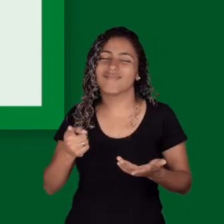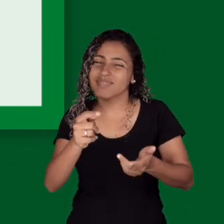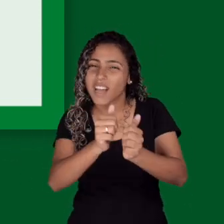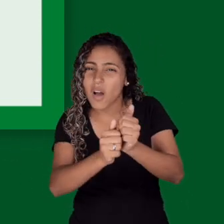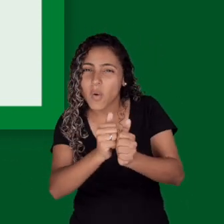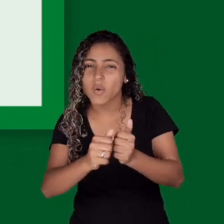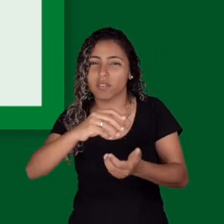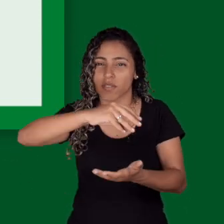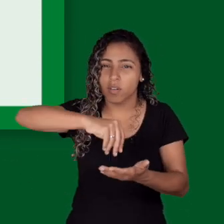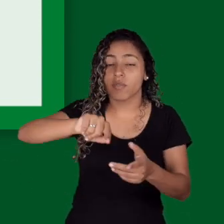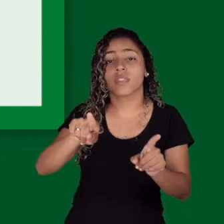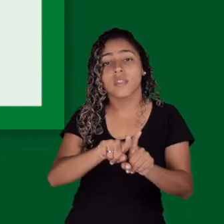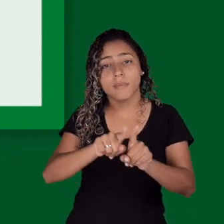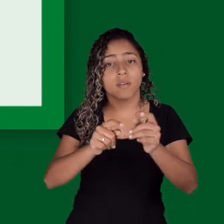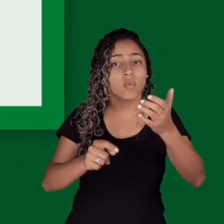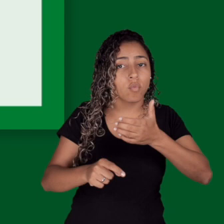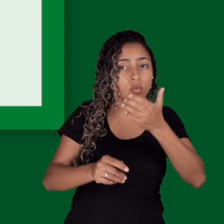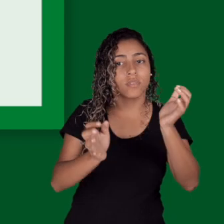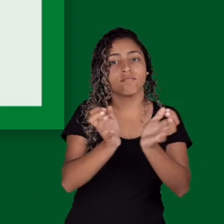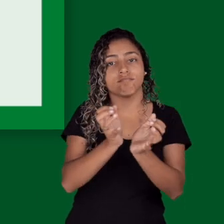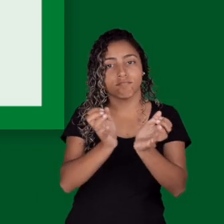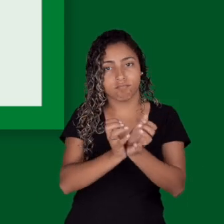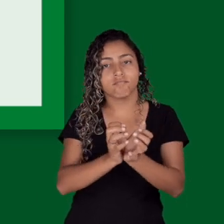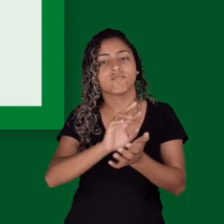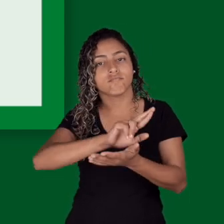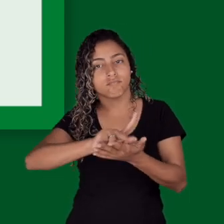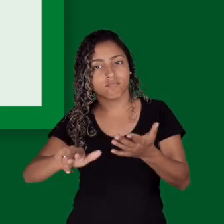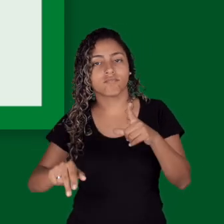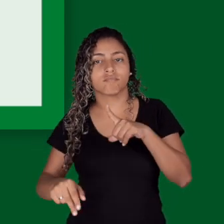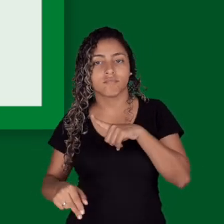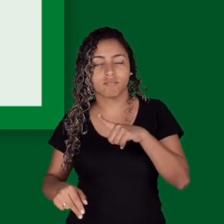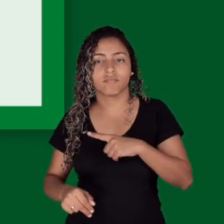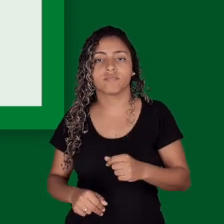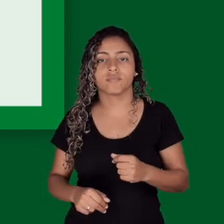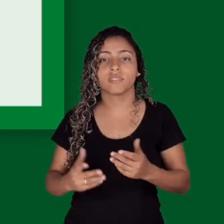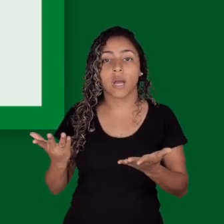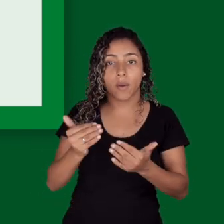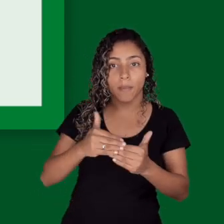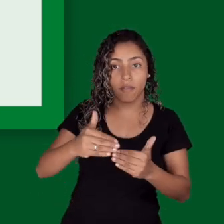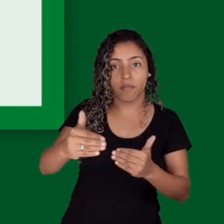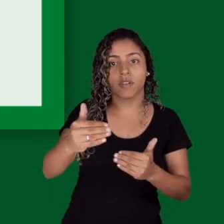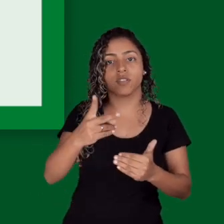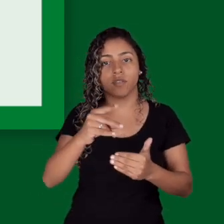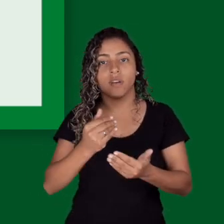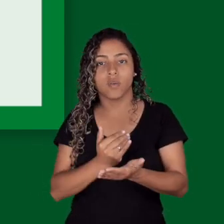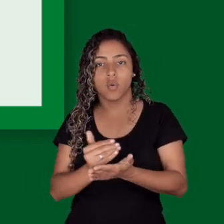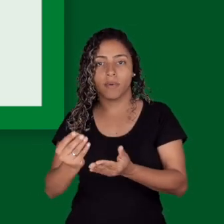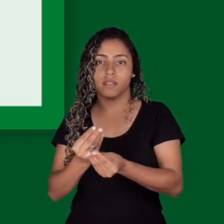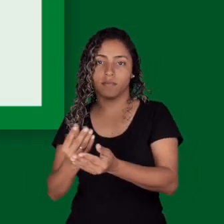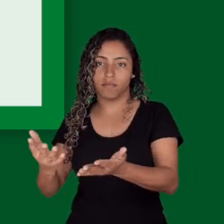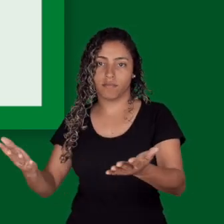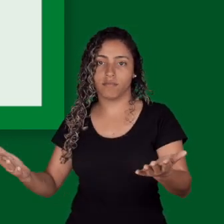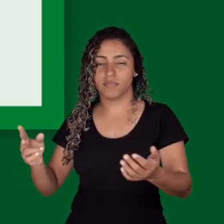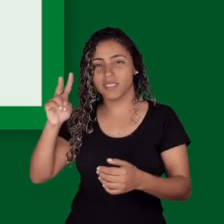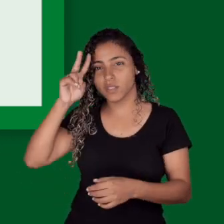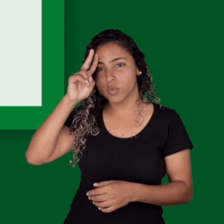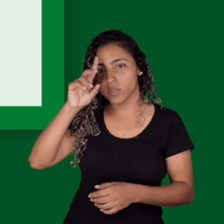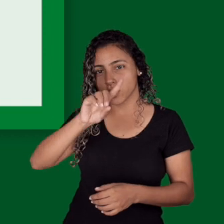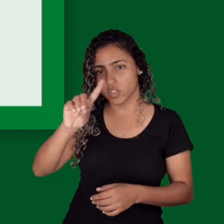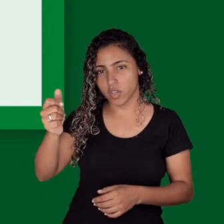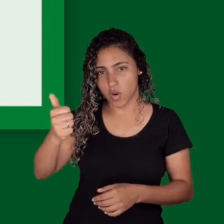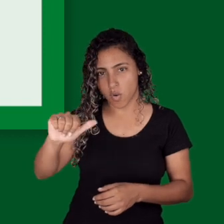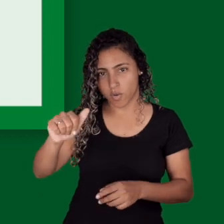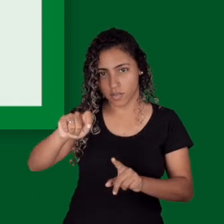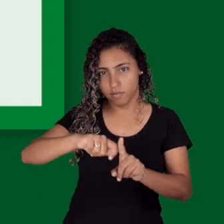tem as frutas e verduras. Esse cardápio ele vai estar começando a ser ofertado agora, nessa segunda-feira, dia